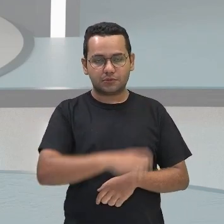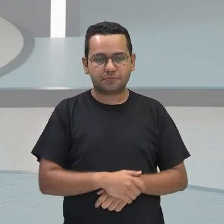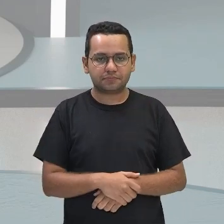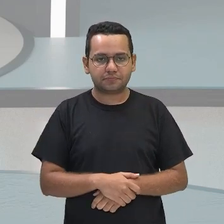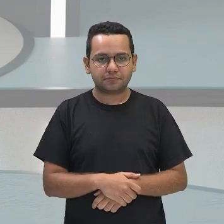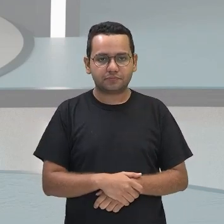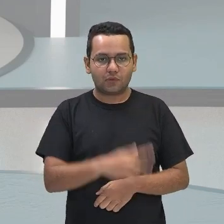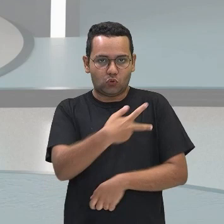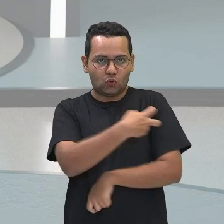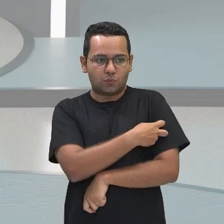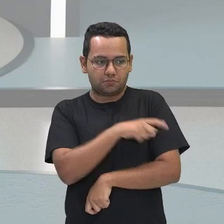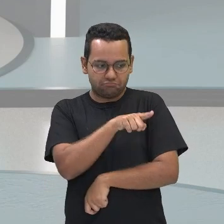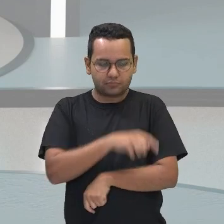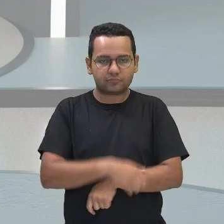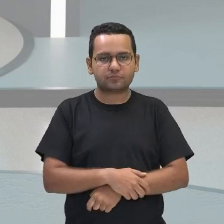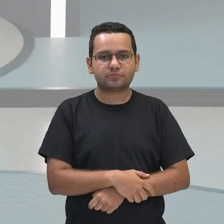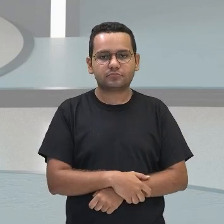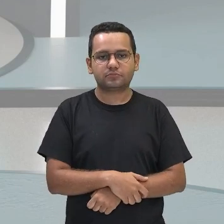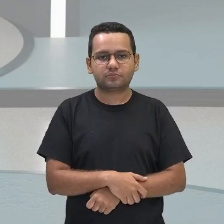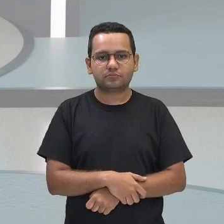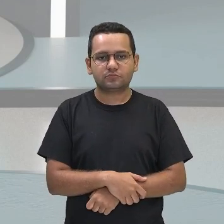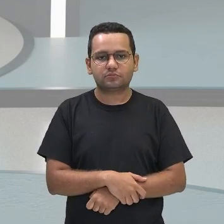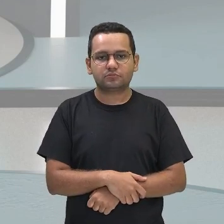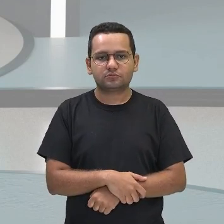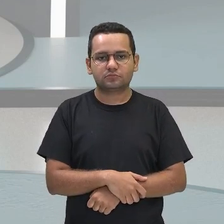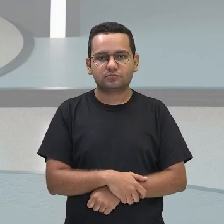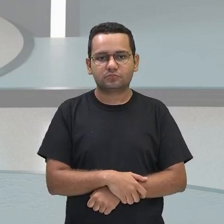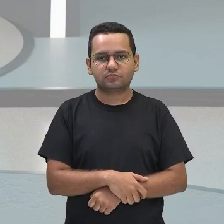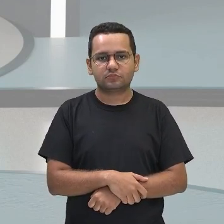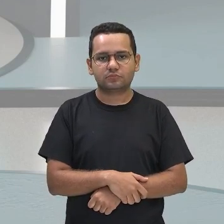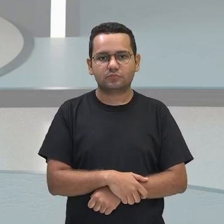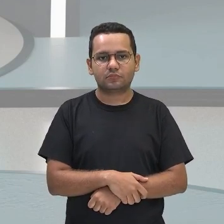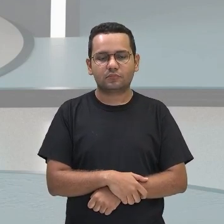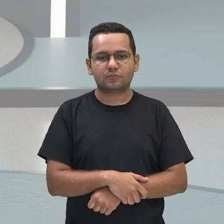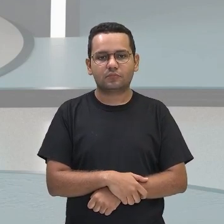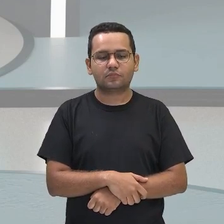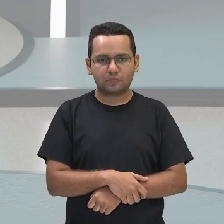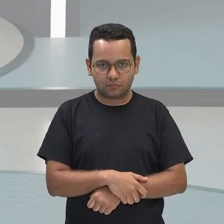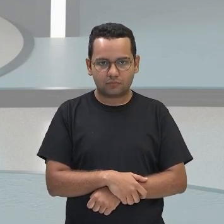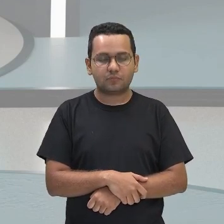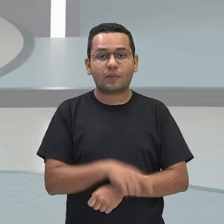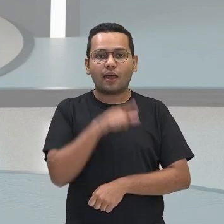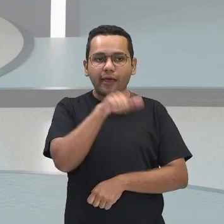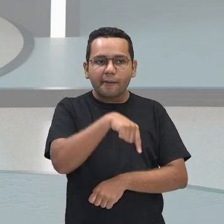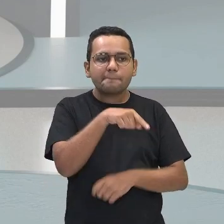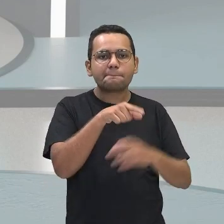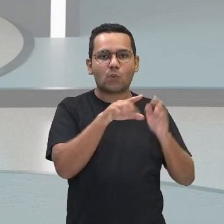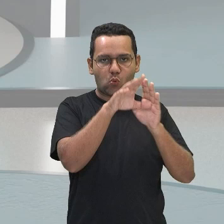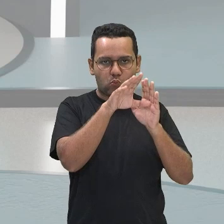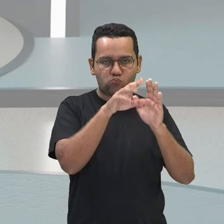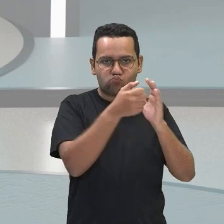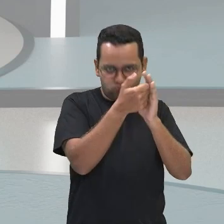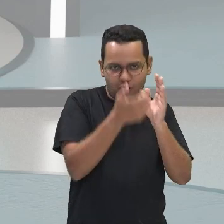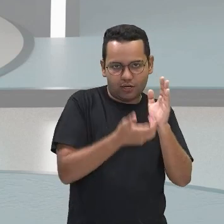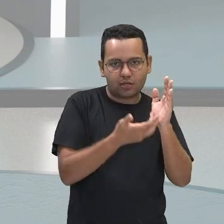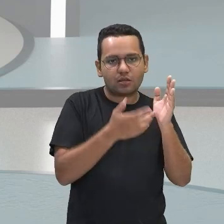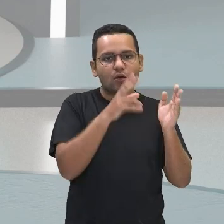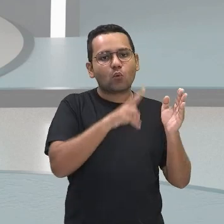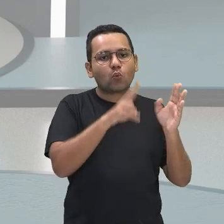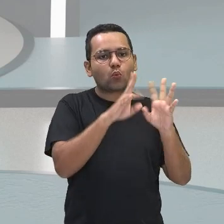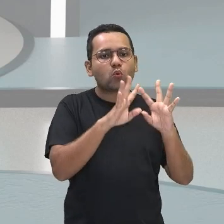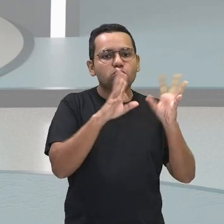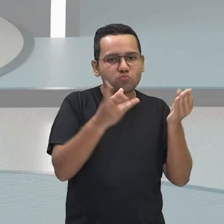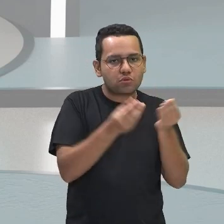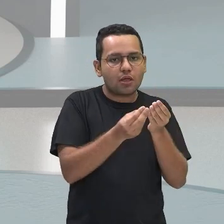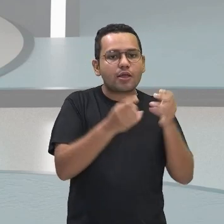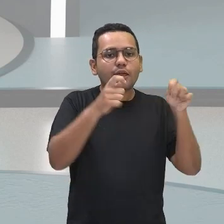pelo uso de substâncias que podem alterar a resposta do corpo frente a um estímulo na maior